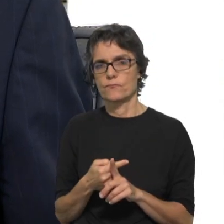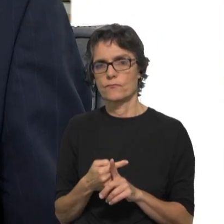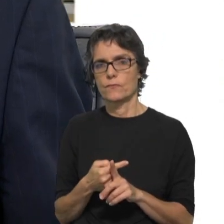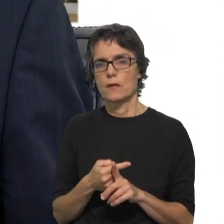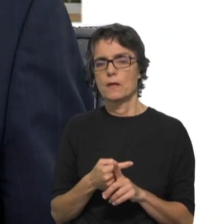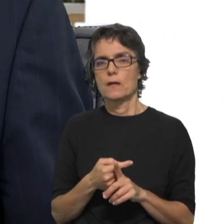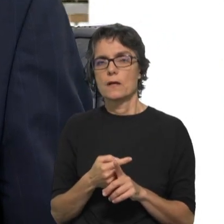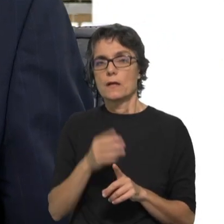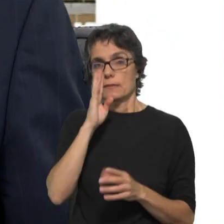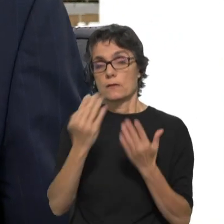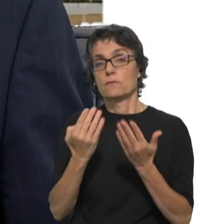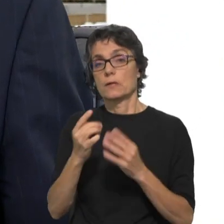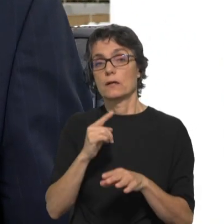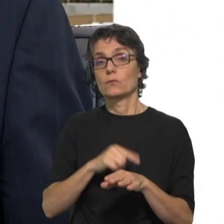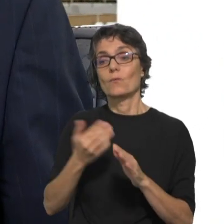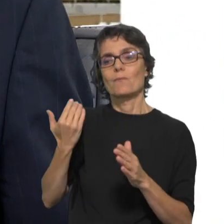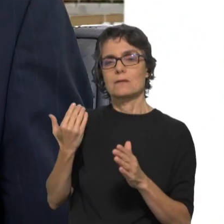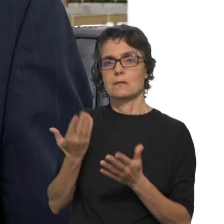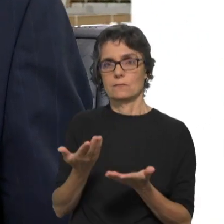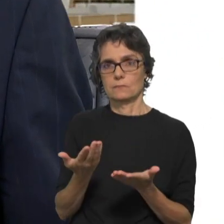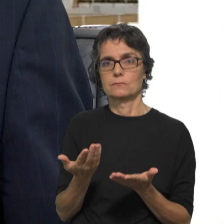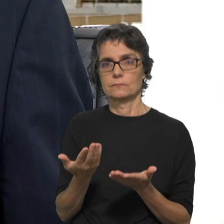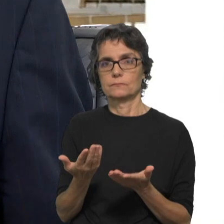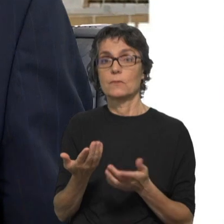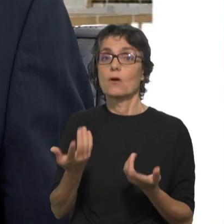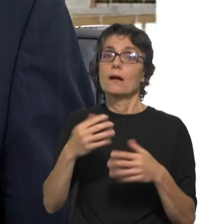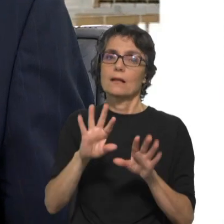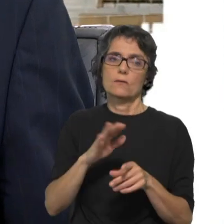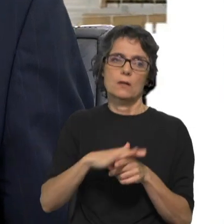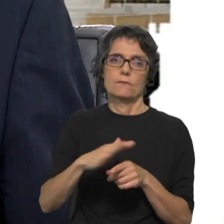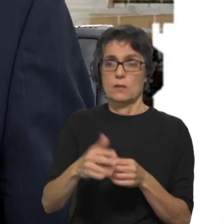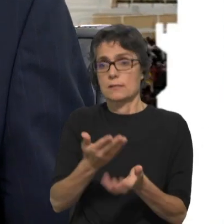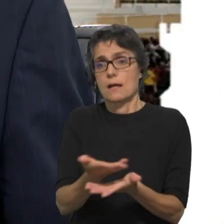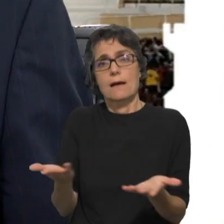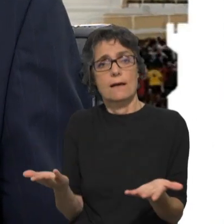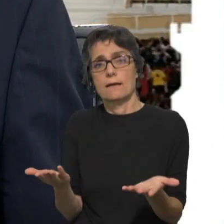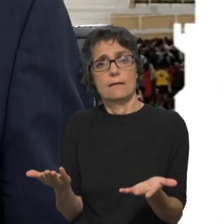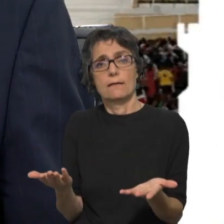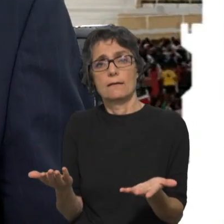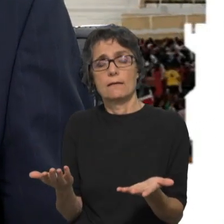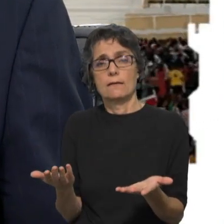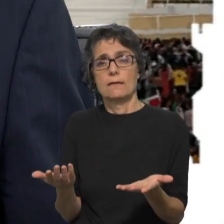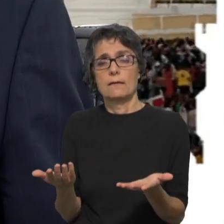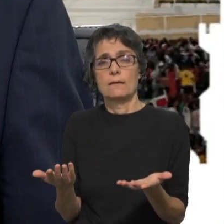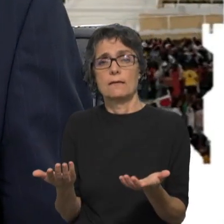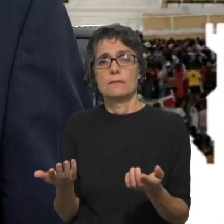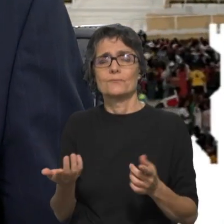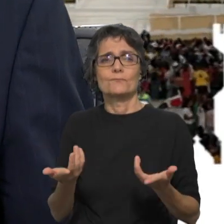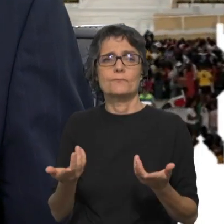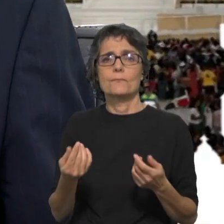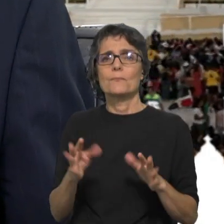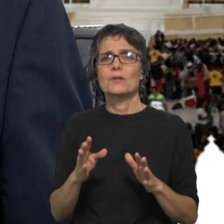portugueses, agora com uma certa influência, é verdade, de hábitos, não diria até mais na questão